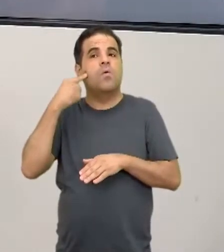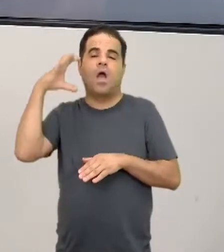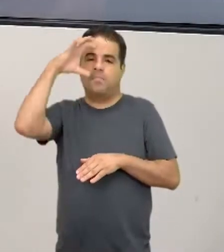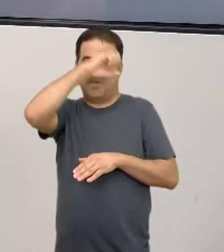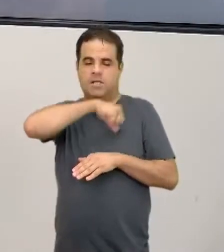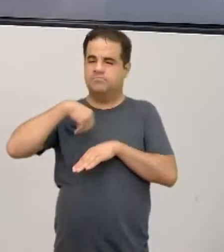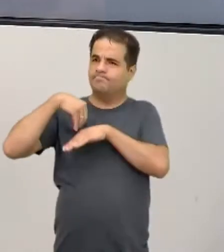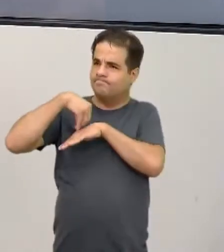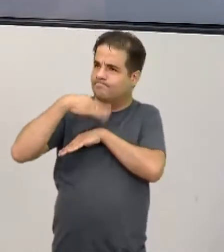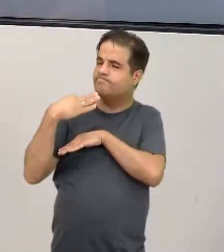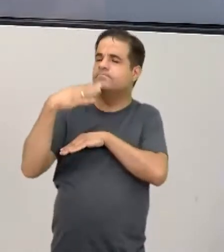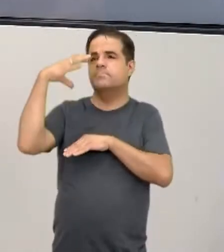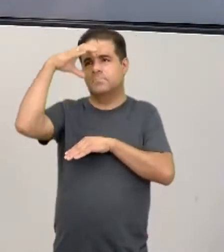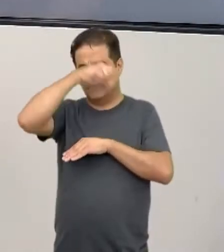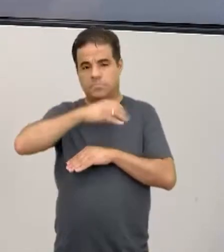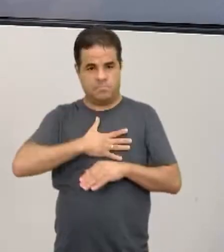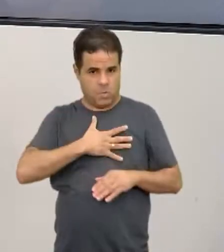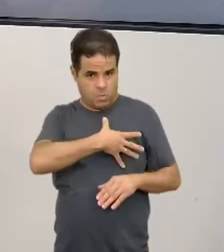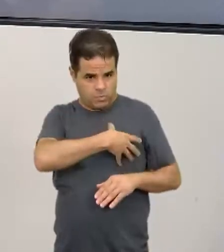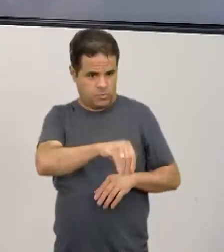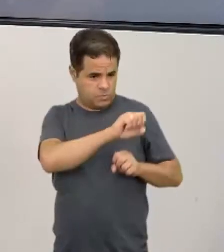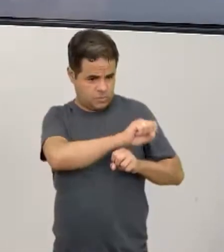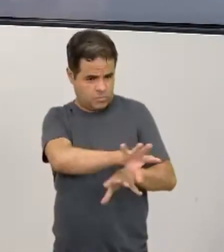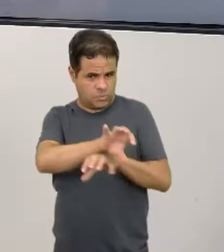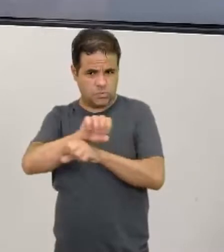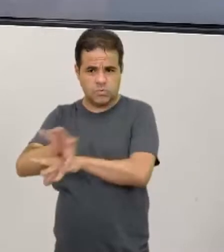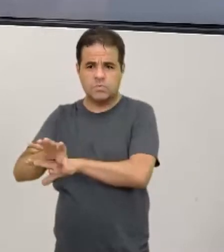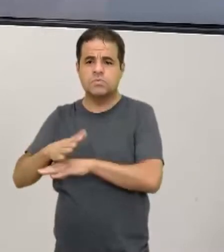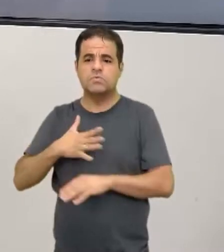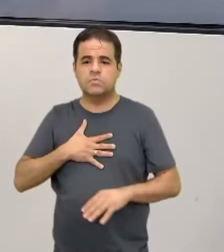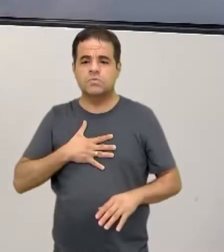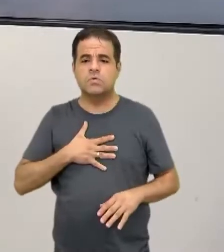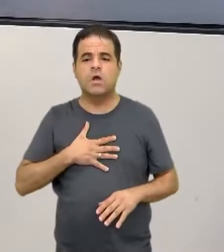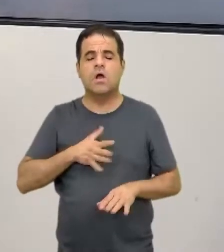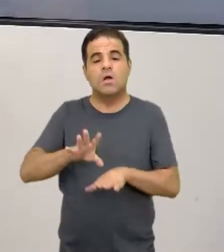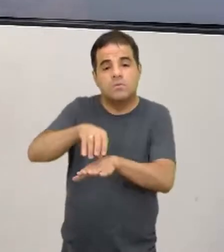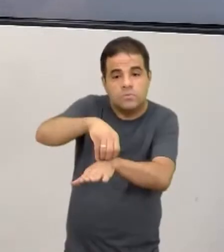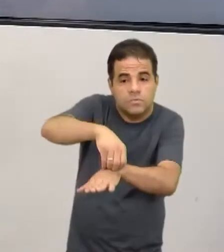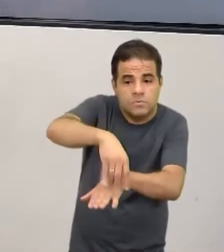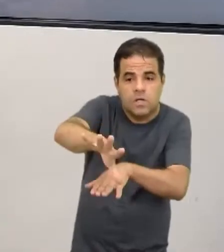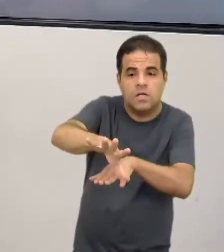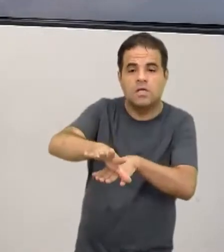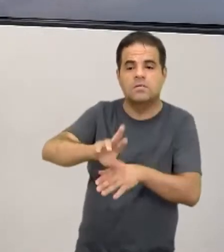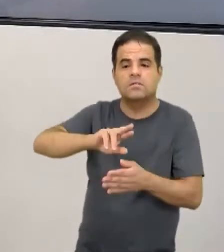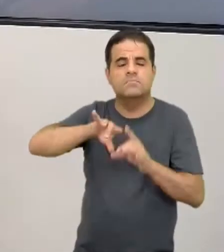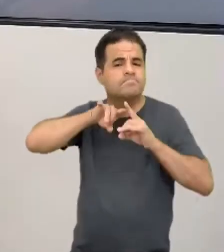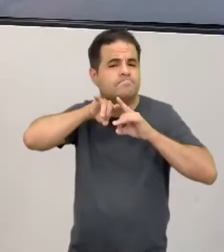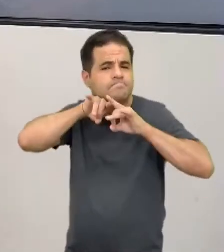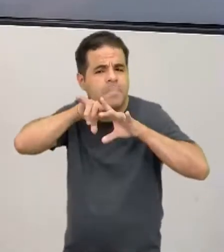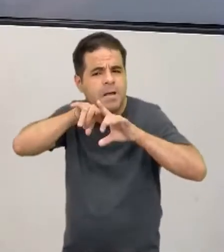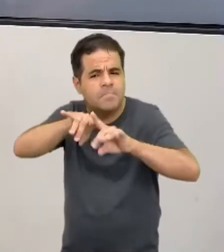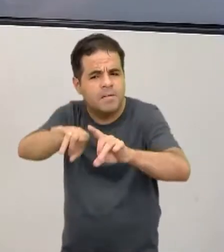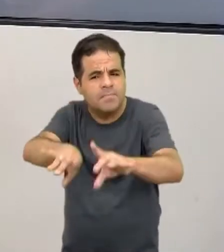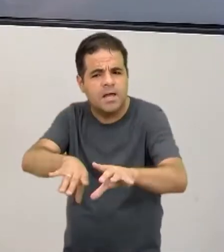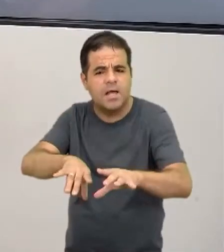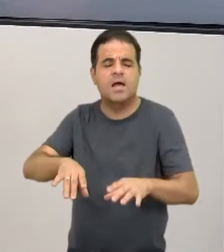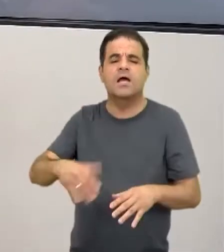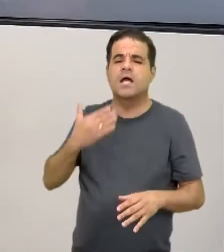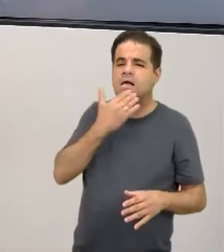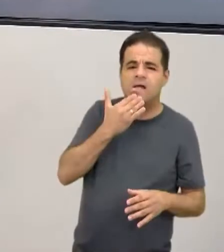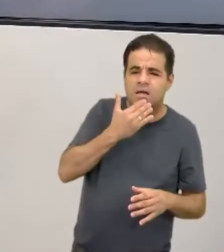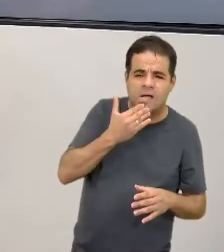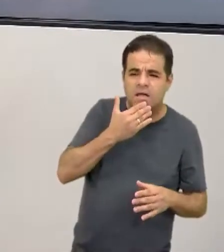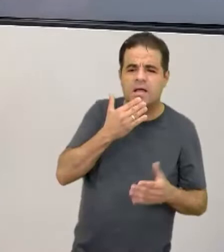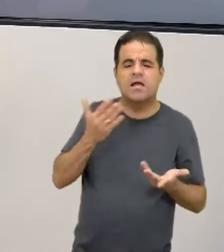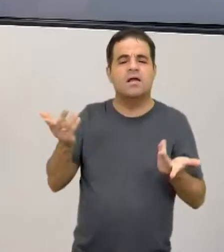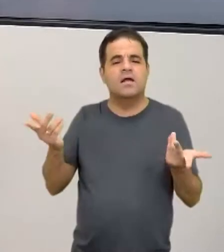aprendi. Sim. Então, por exemplo, para os meus filhos, digamos assim, eu passo aquelas técnicas, por exemplo,